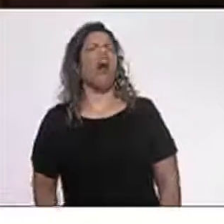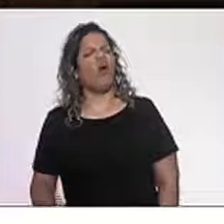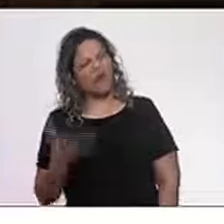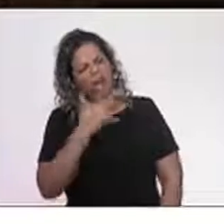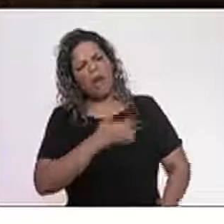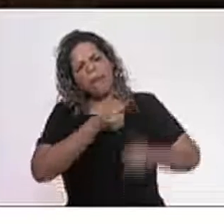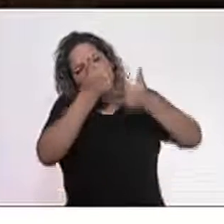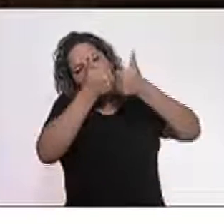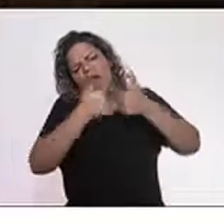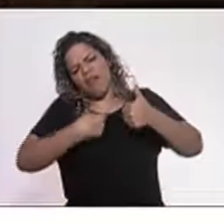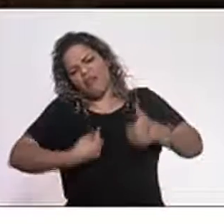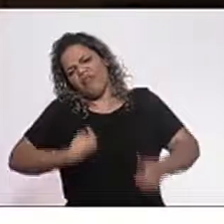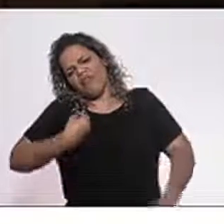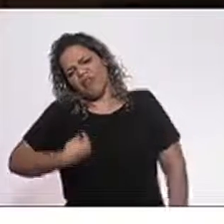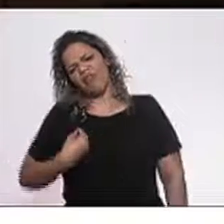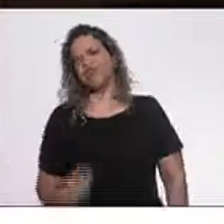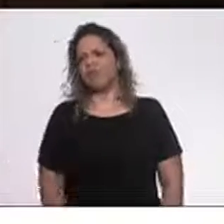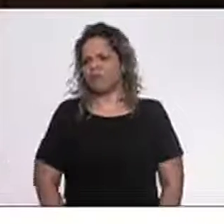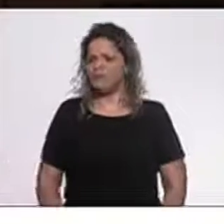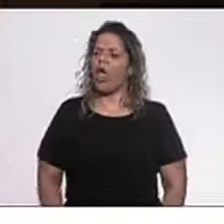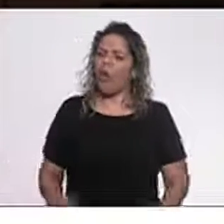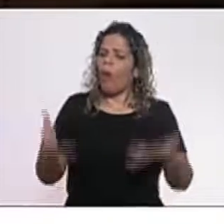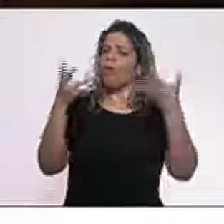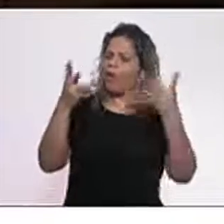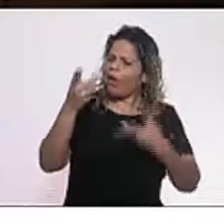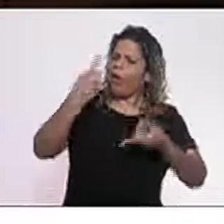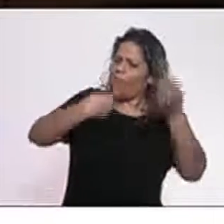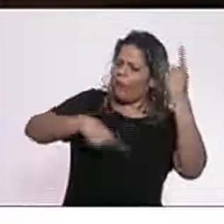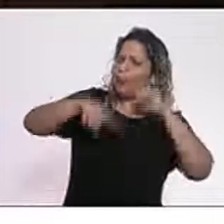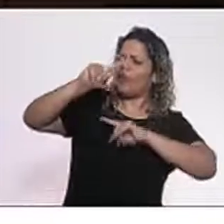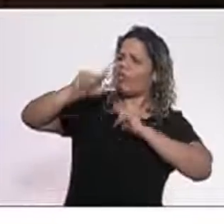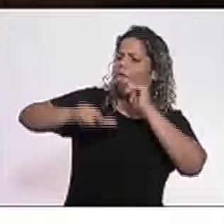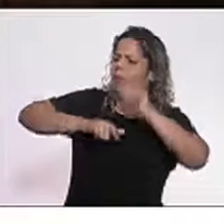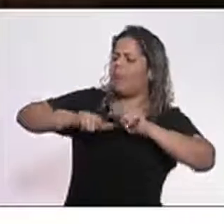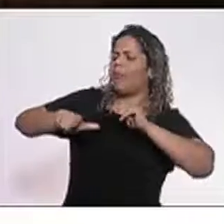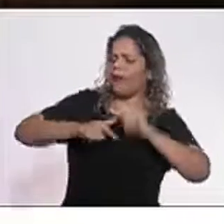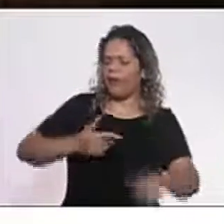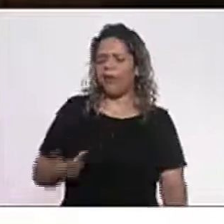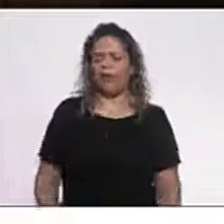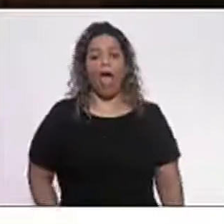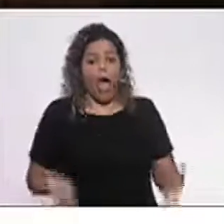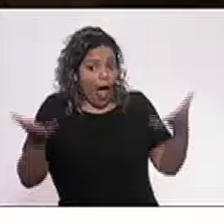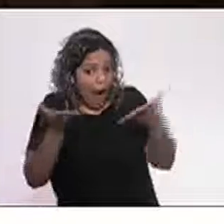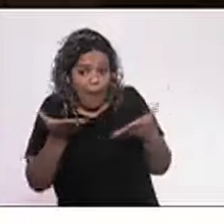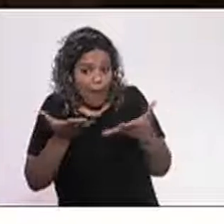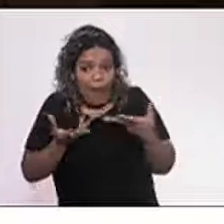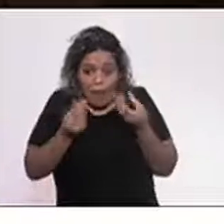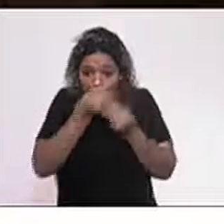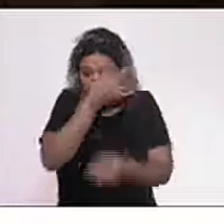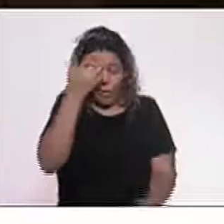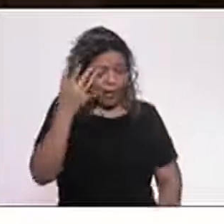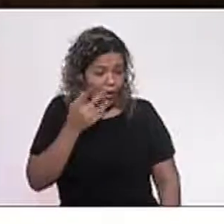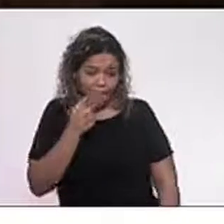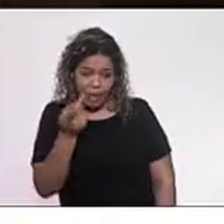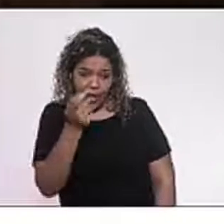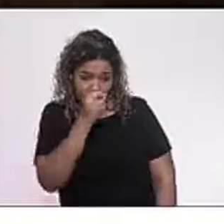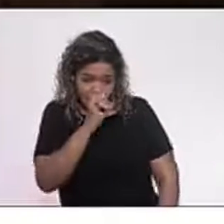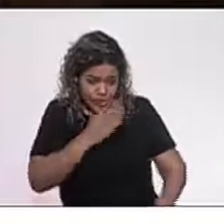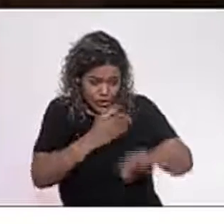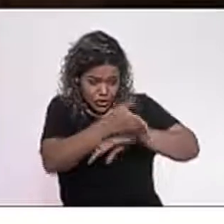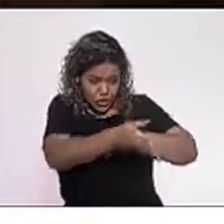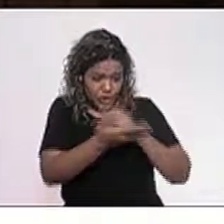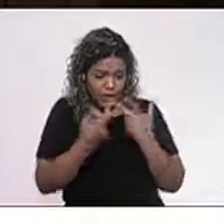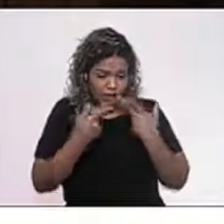quero algo melhor para mim, eu quero crescer, trabalhar e tudo mais. Agora, tem muitas pessoas hoje em dia que você